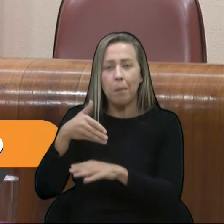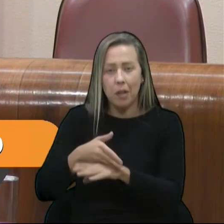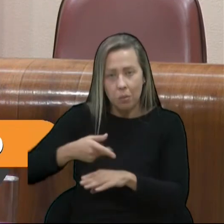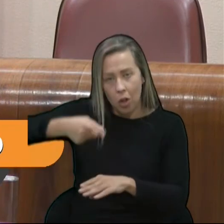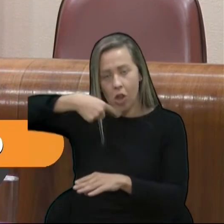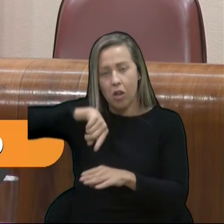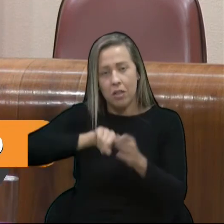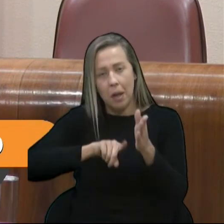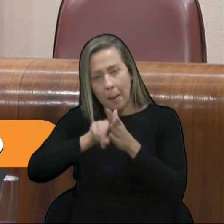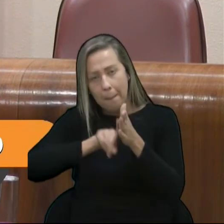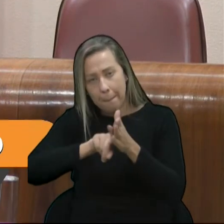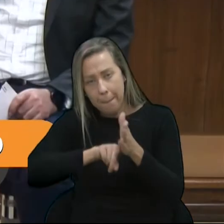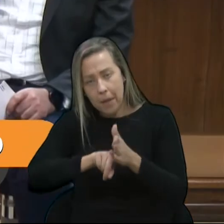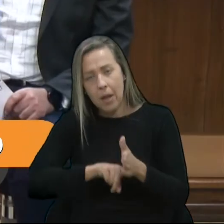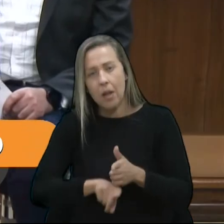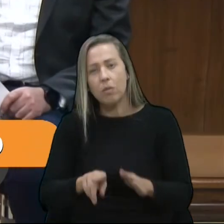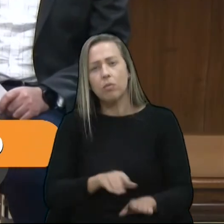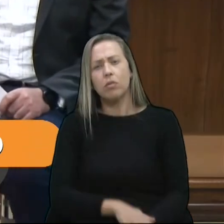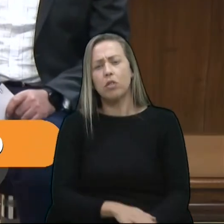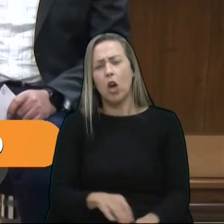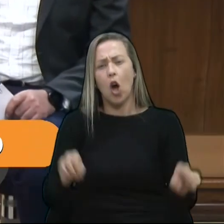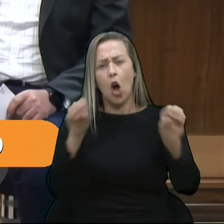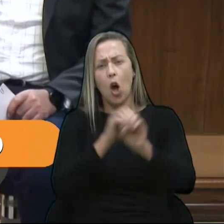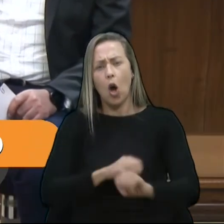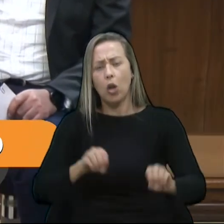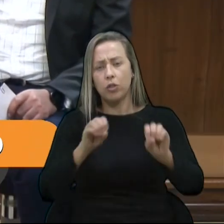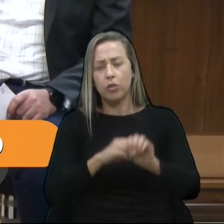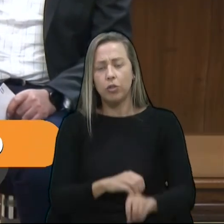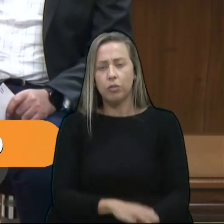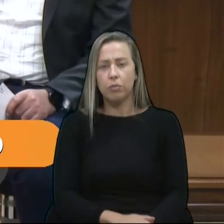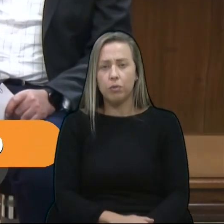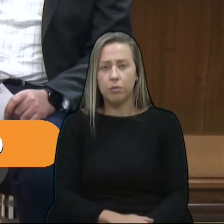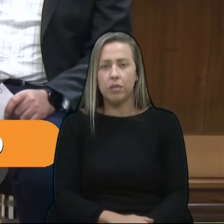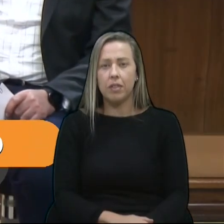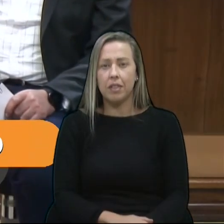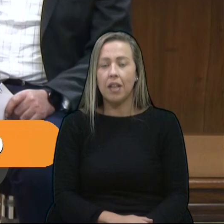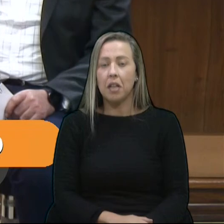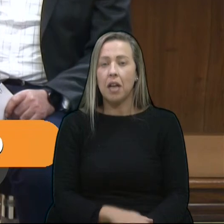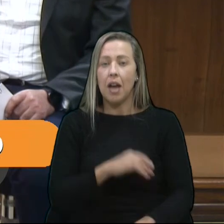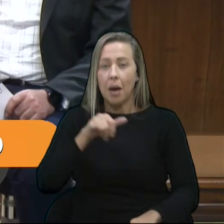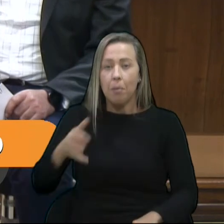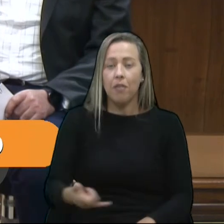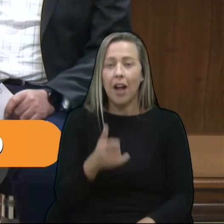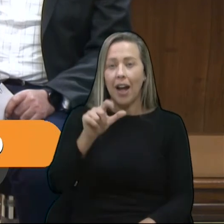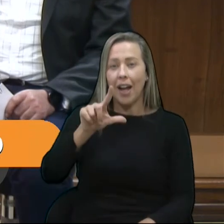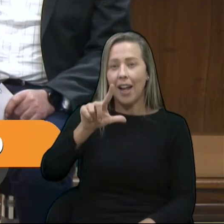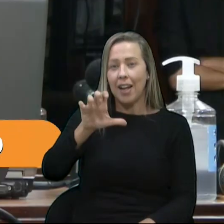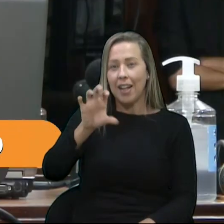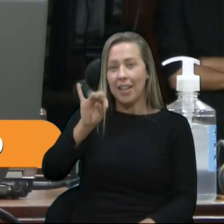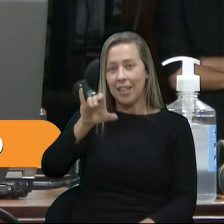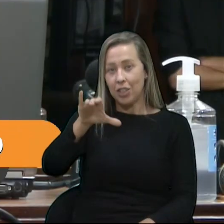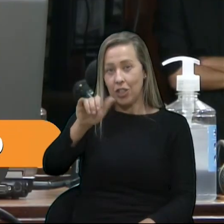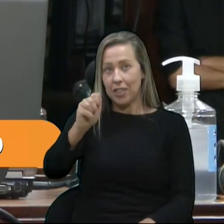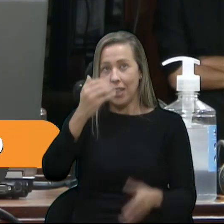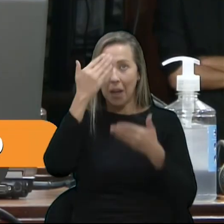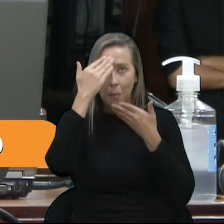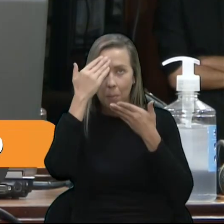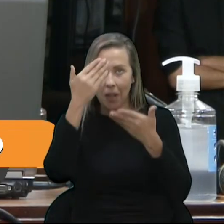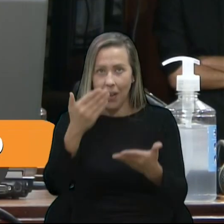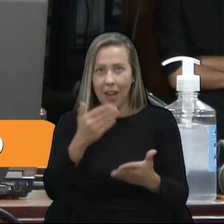esses questionamentos. Os internautas. Letícia Krilling, que colocou os internautas com a gente. Letícia, muito obrigado, viu?